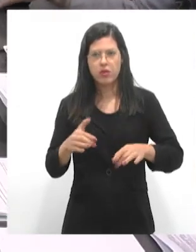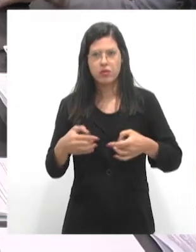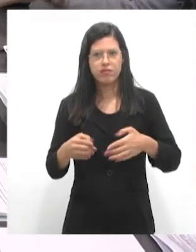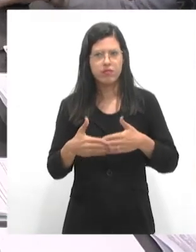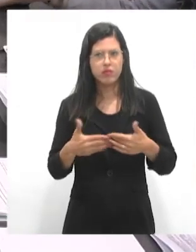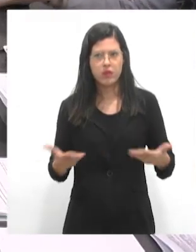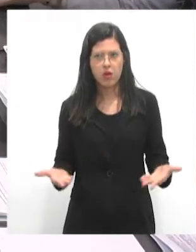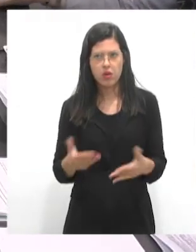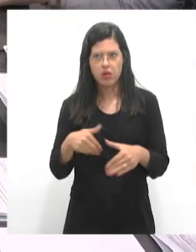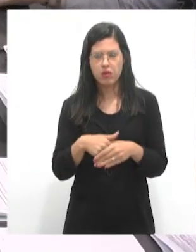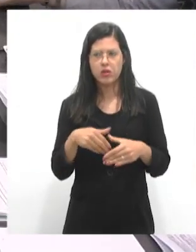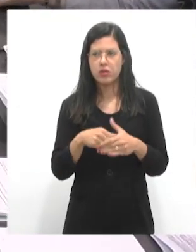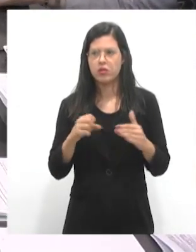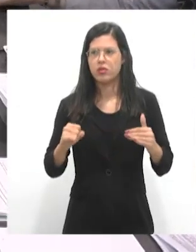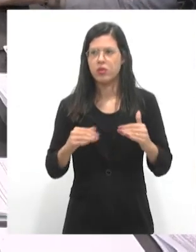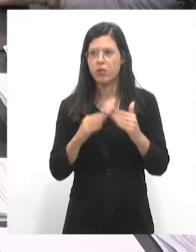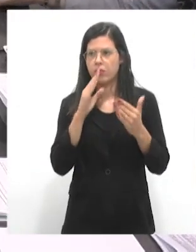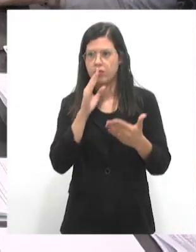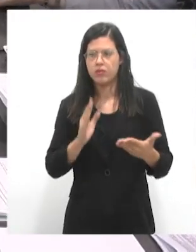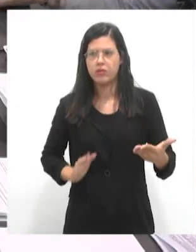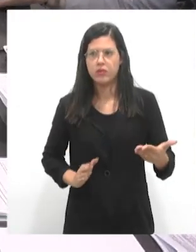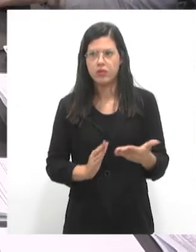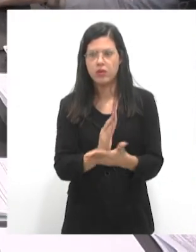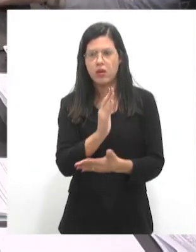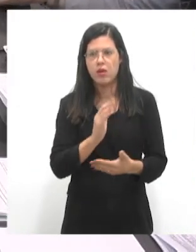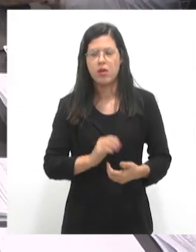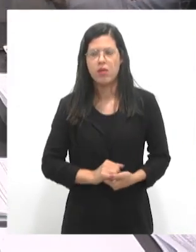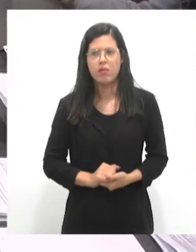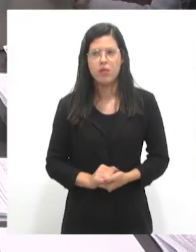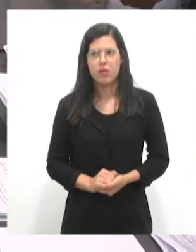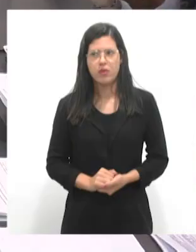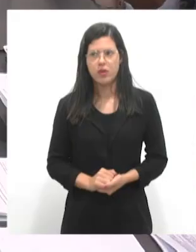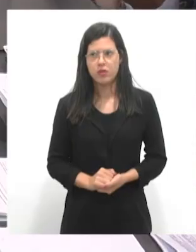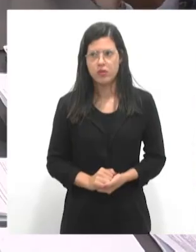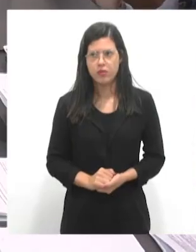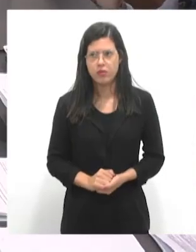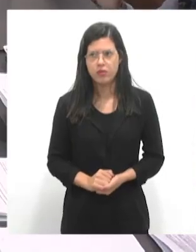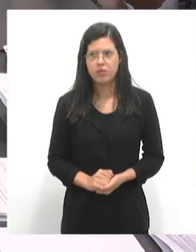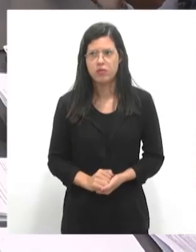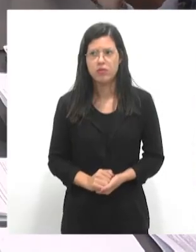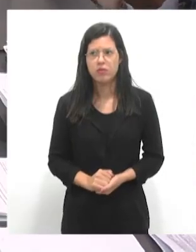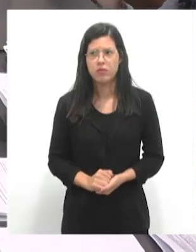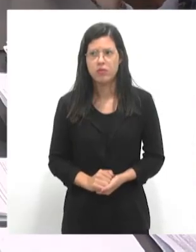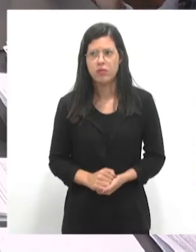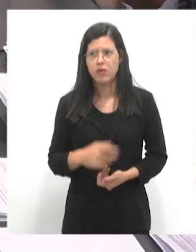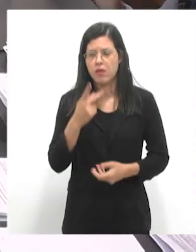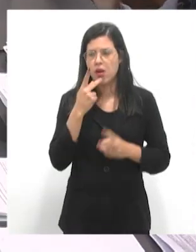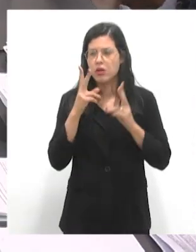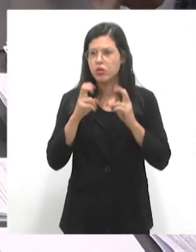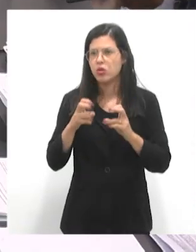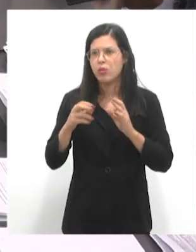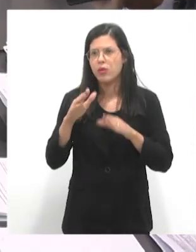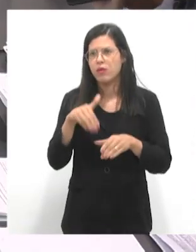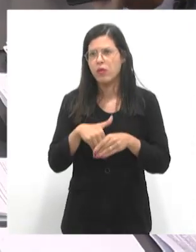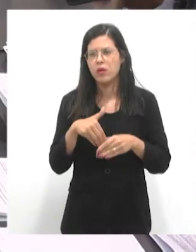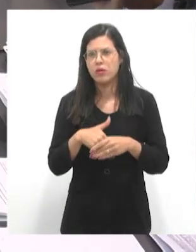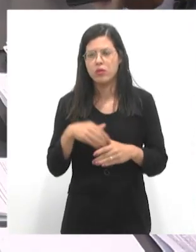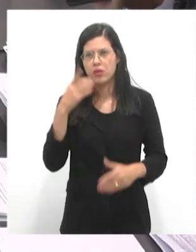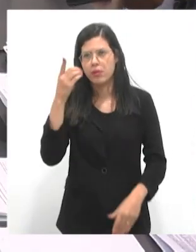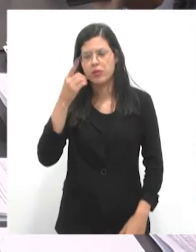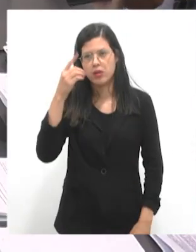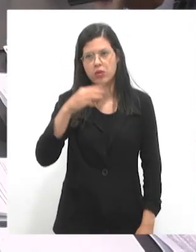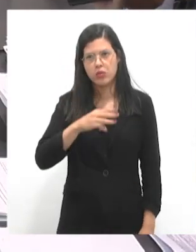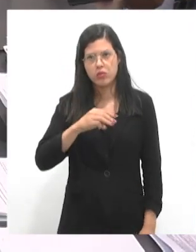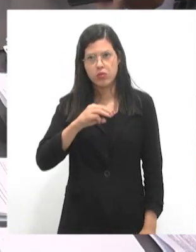discussão, em votação, os senhores que aprovam permaneçam como estão. Aprovado. Para a declaração, Para a presidente. declaração de voto, o deputado Carlos